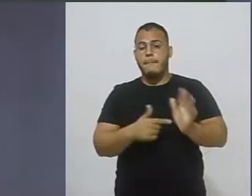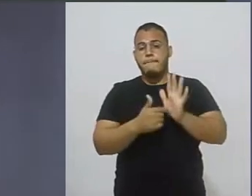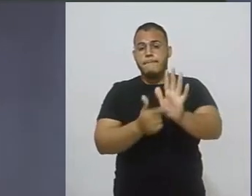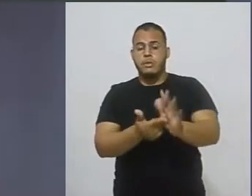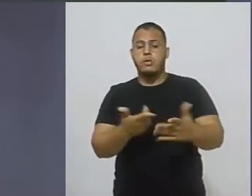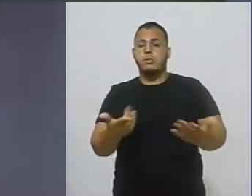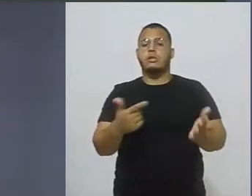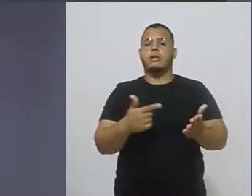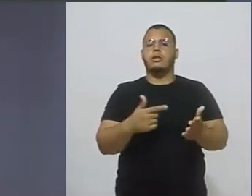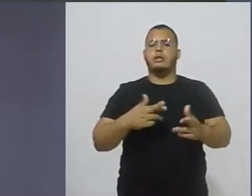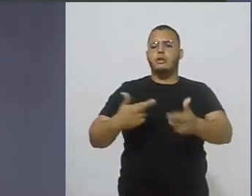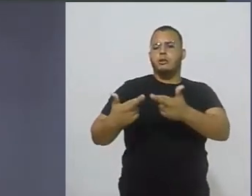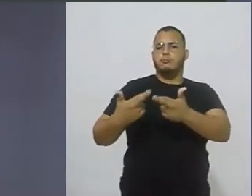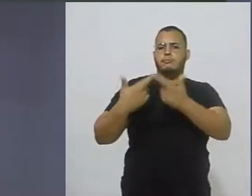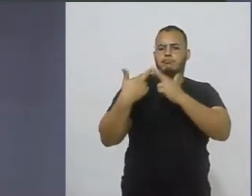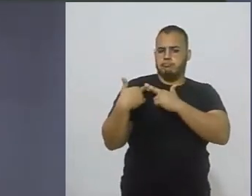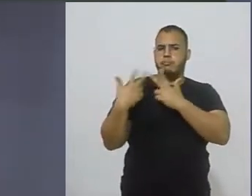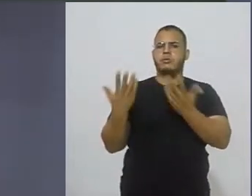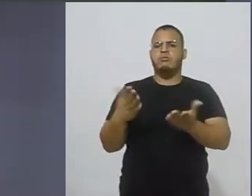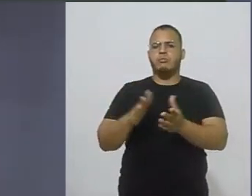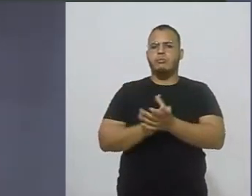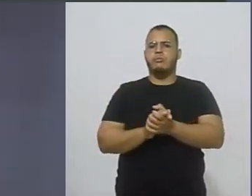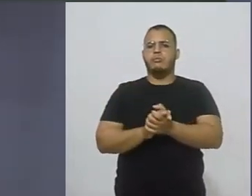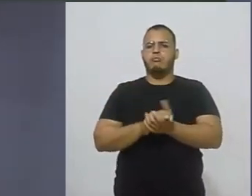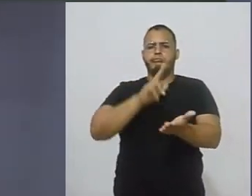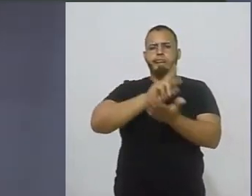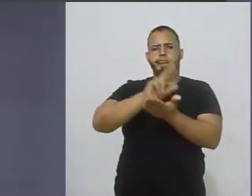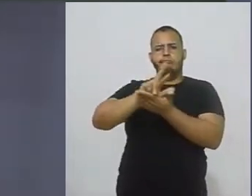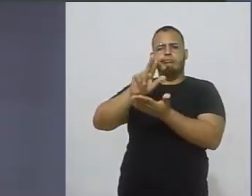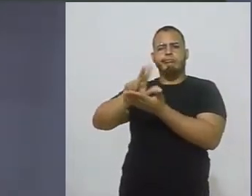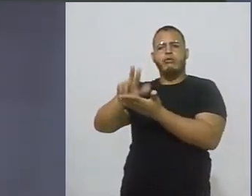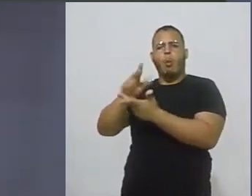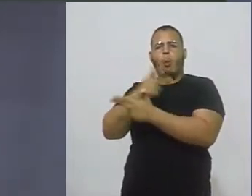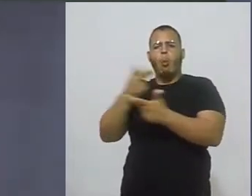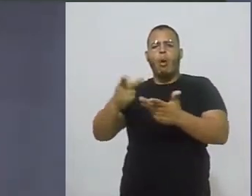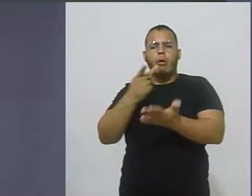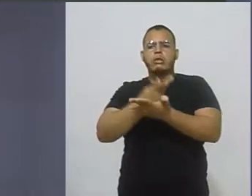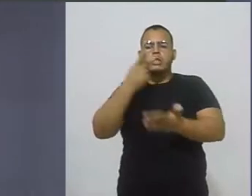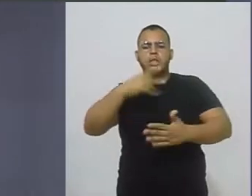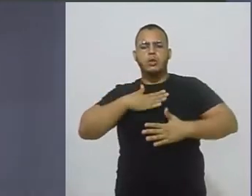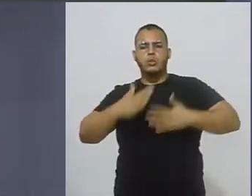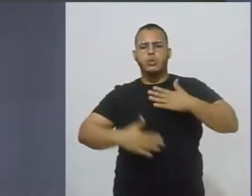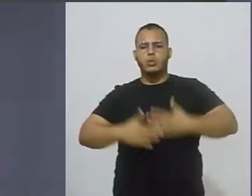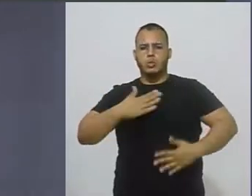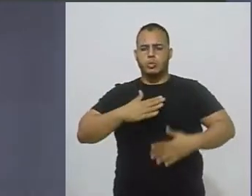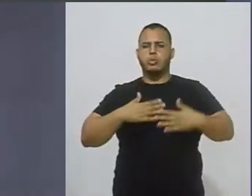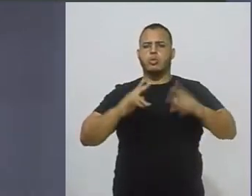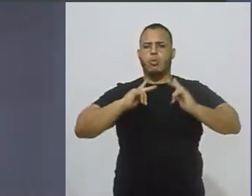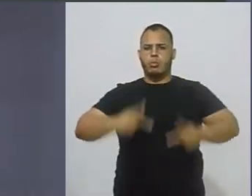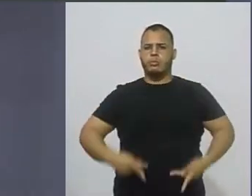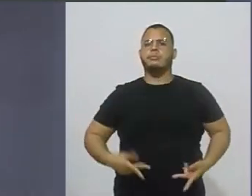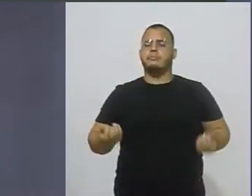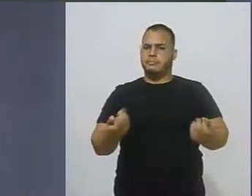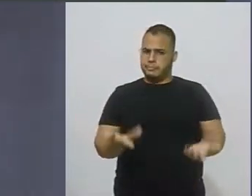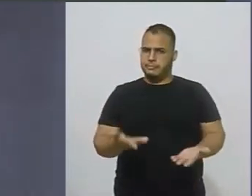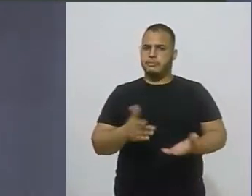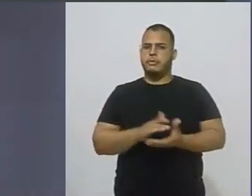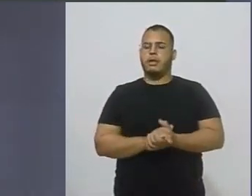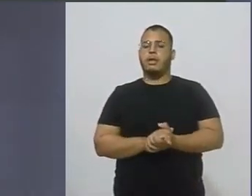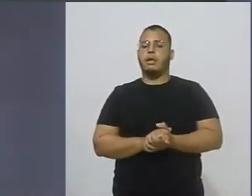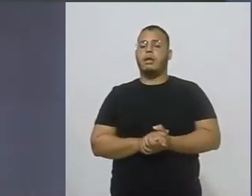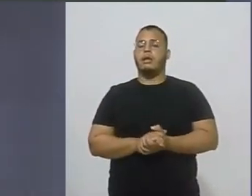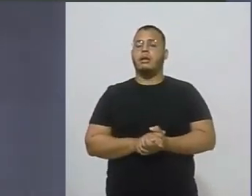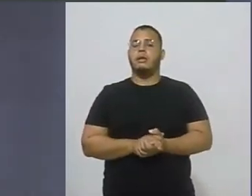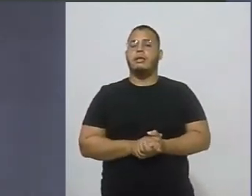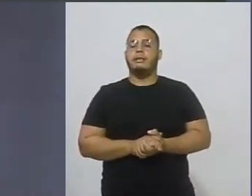aí eles são responsáveis, né, por várias funções, por controlar várias funções no organismo humano. A gente vai dizer que,